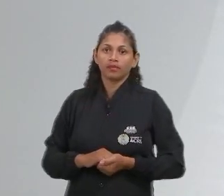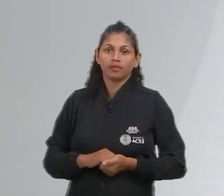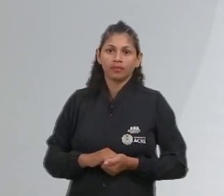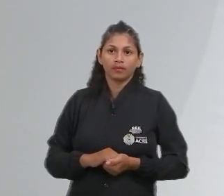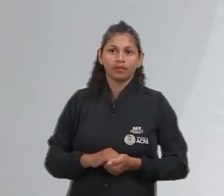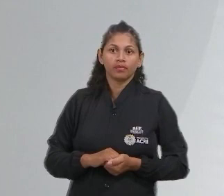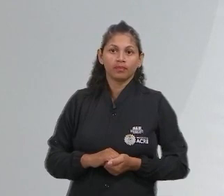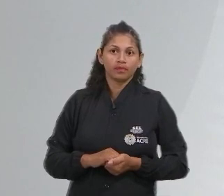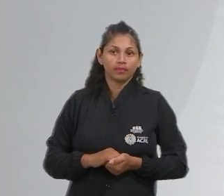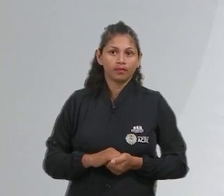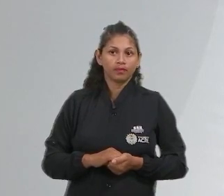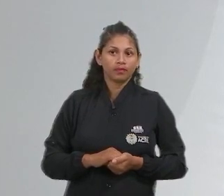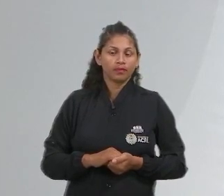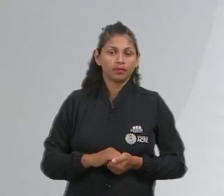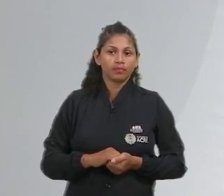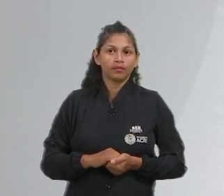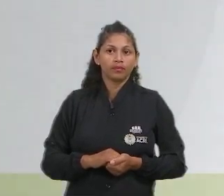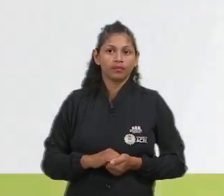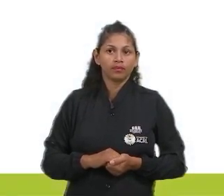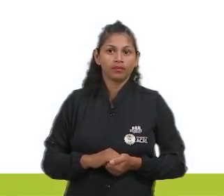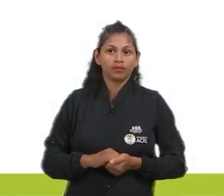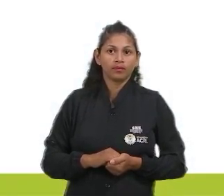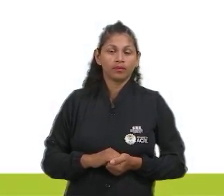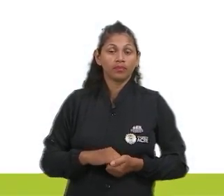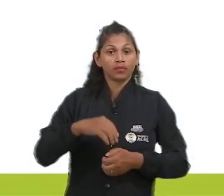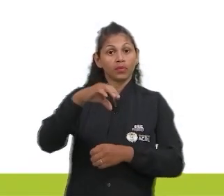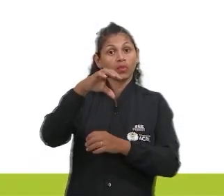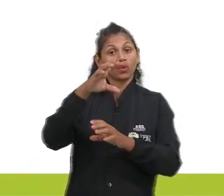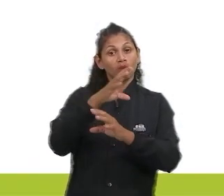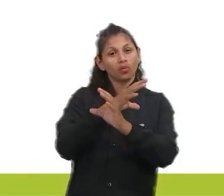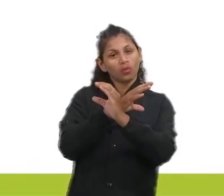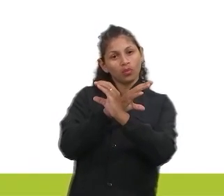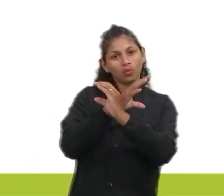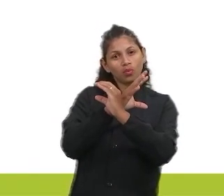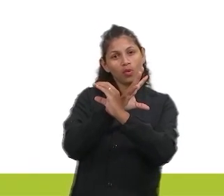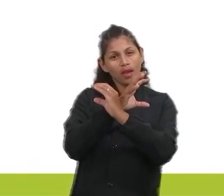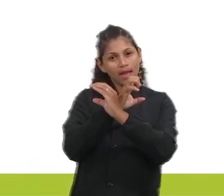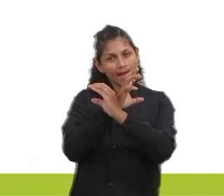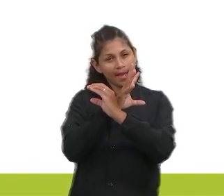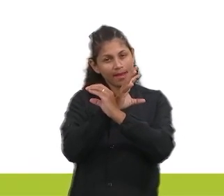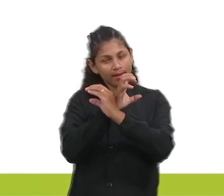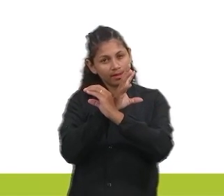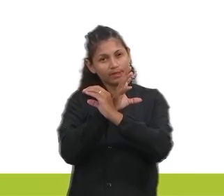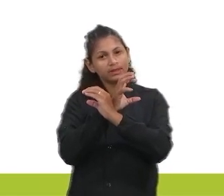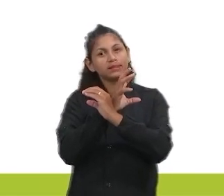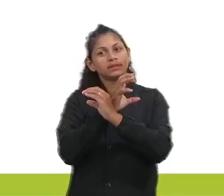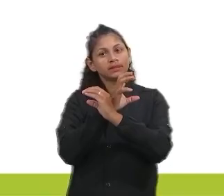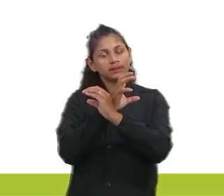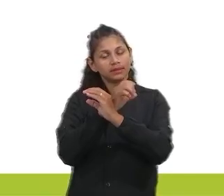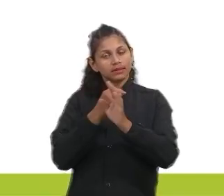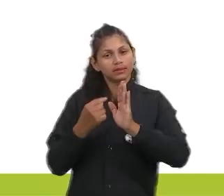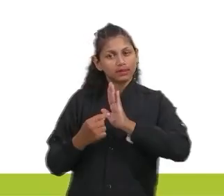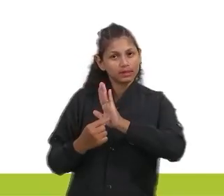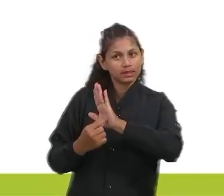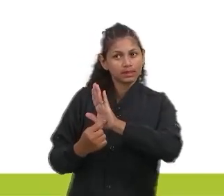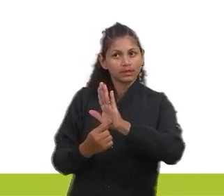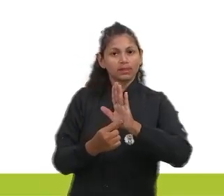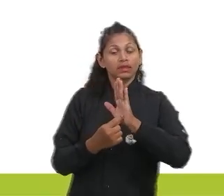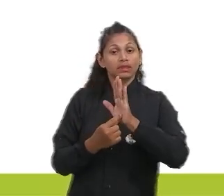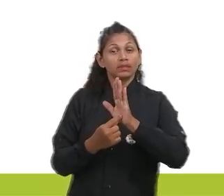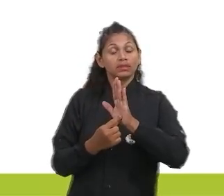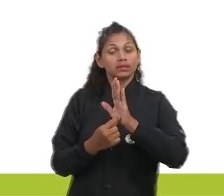isso que vai me dizer a diferença. O ácido, ele já está me deixando bem claro que esses dois compostos, eles